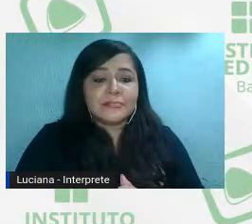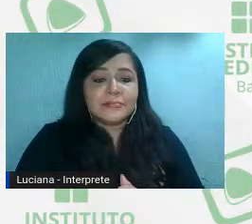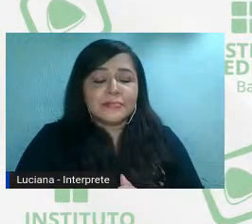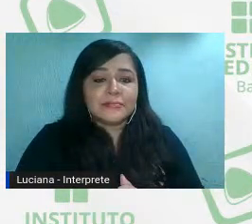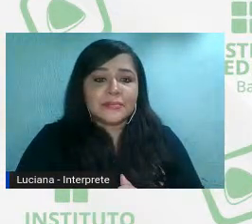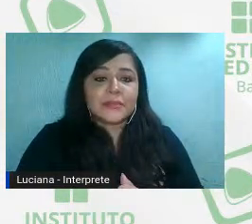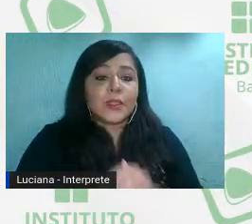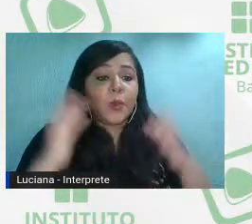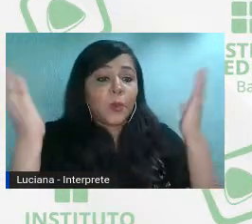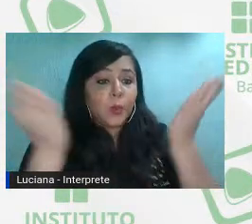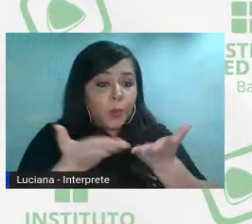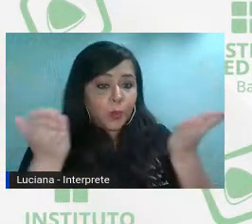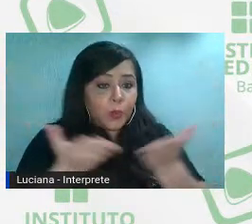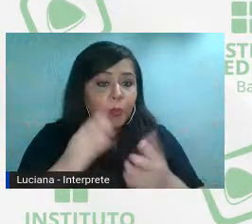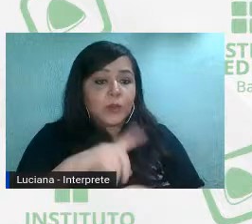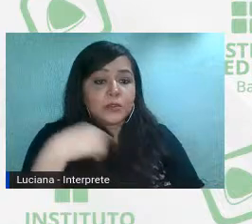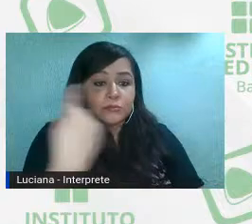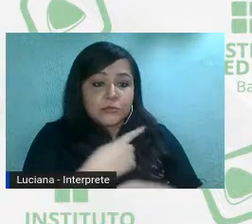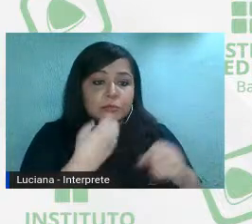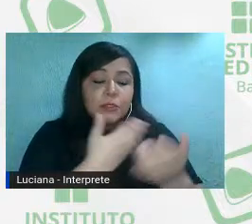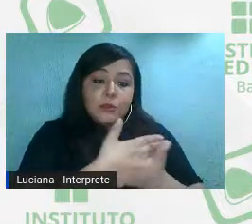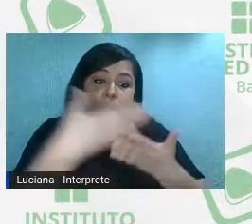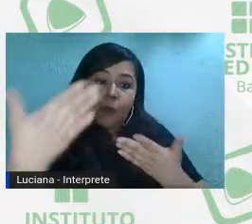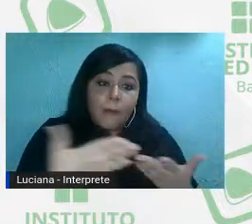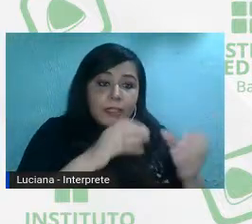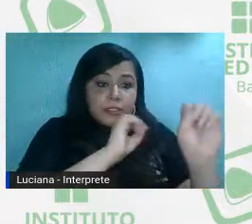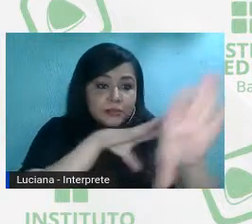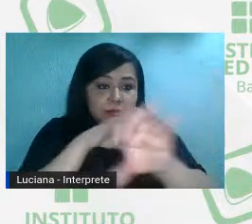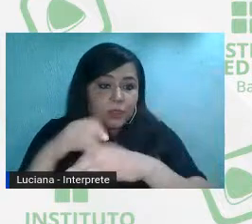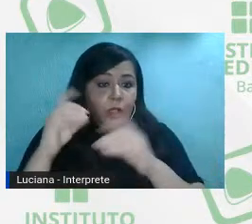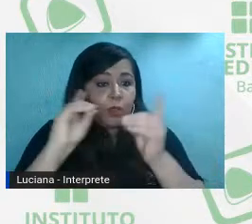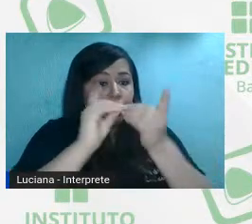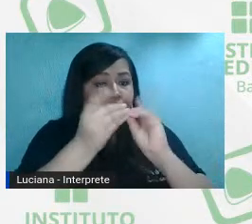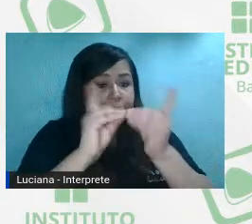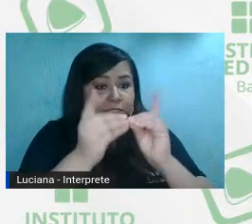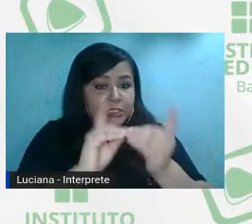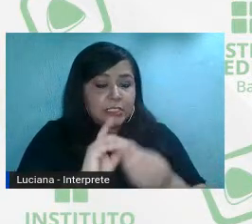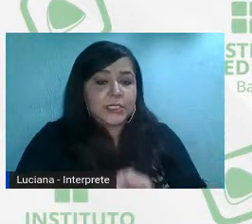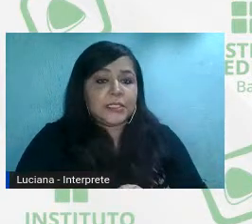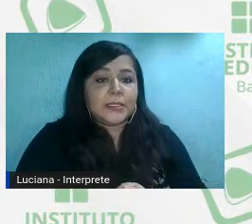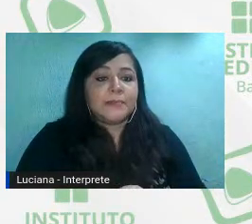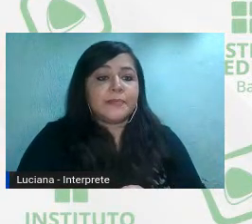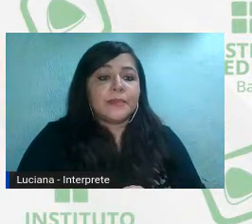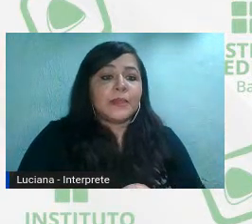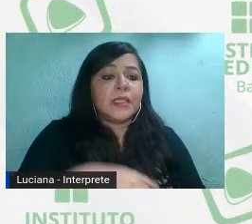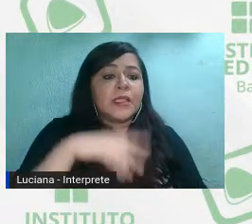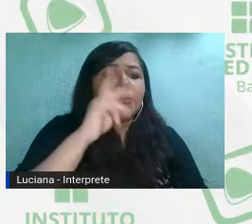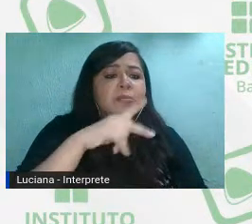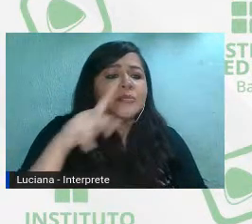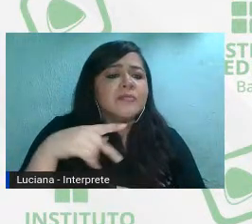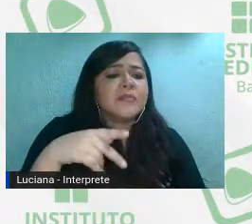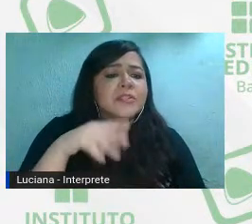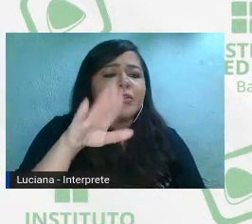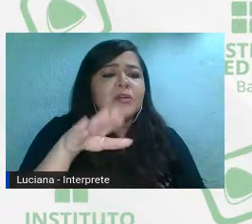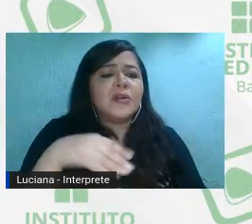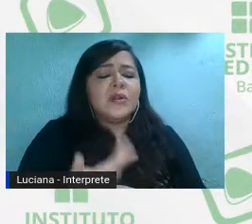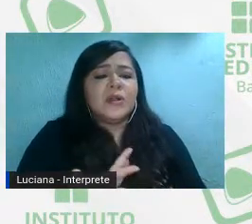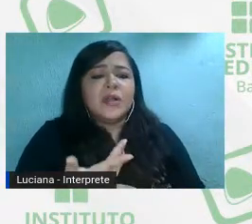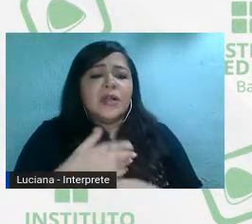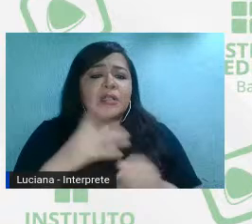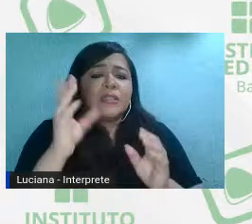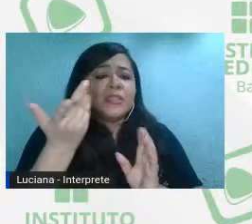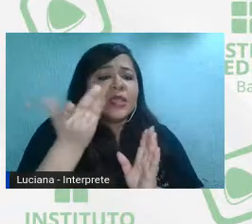Hoje vamos começar mais uma aula da nossa oficina. Professor, a parte de adicionar as